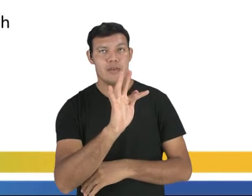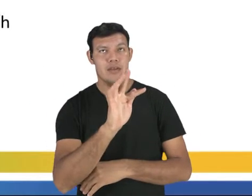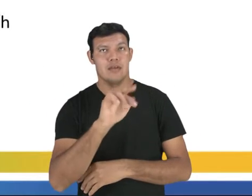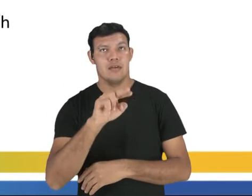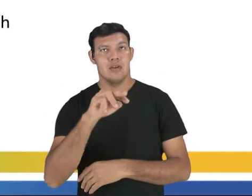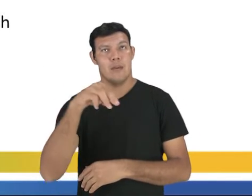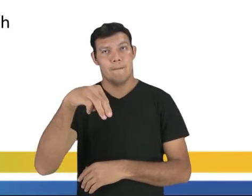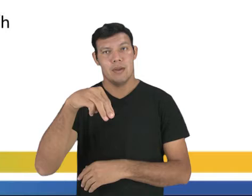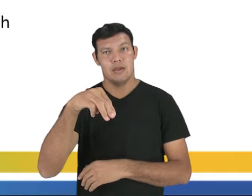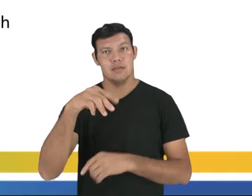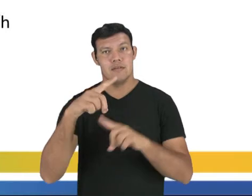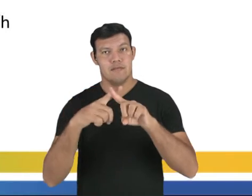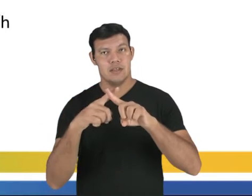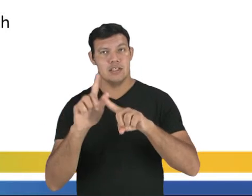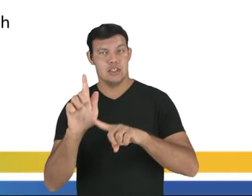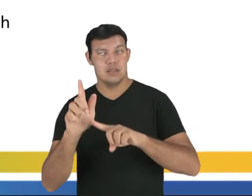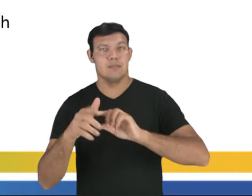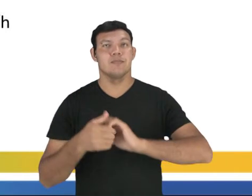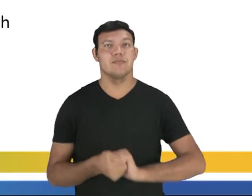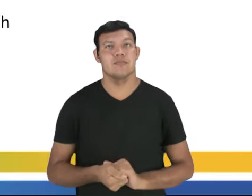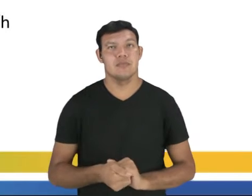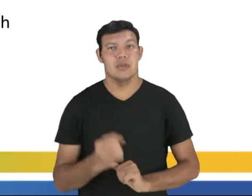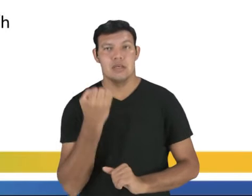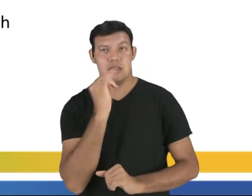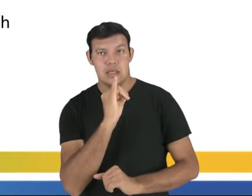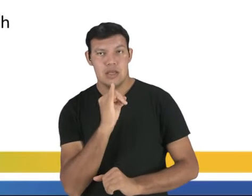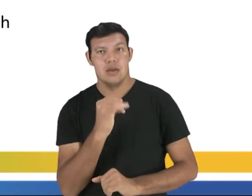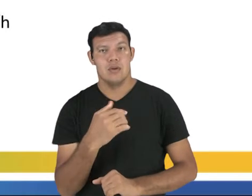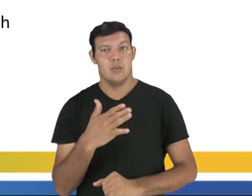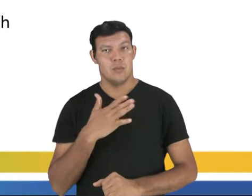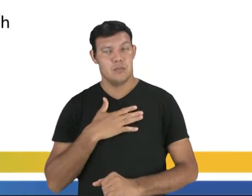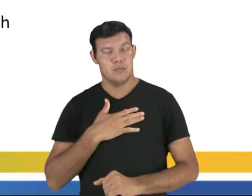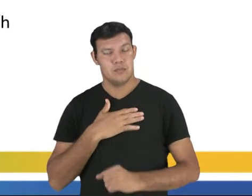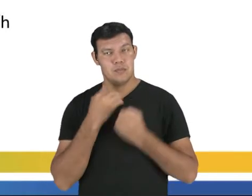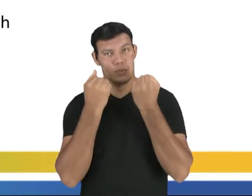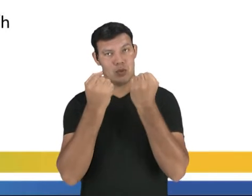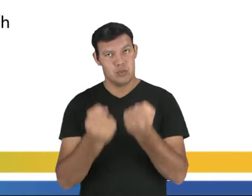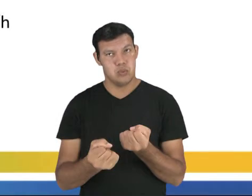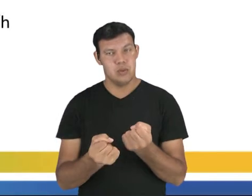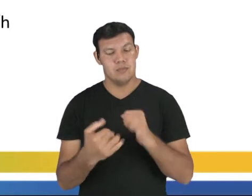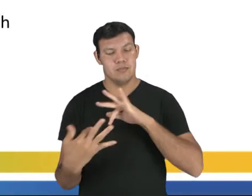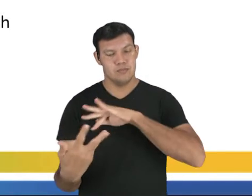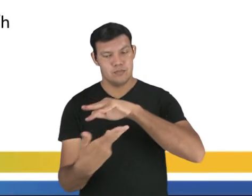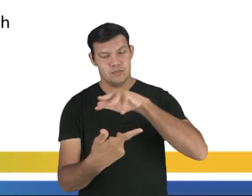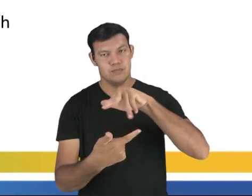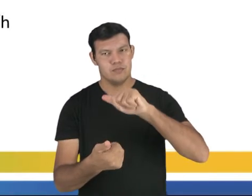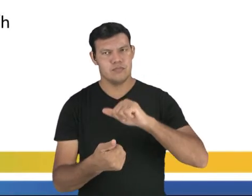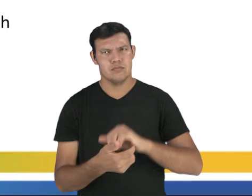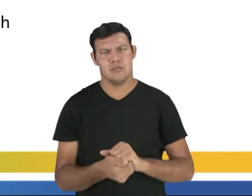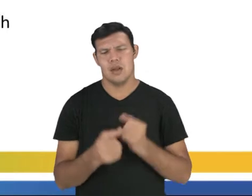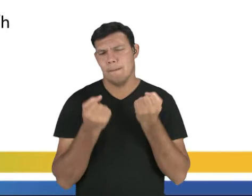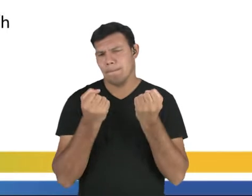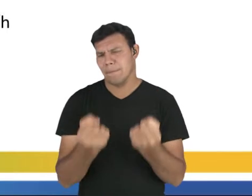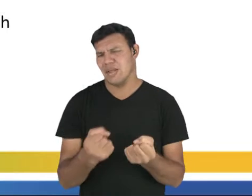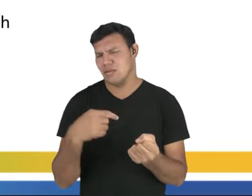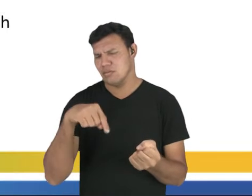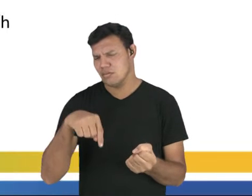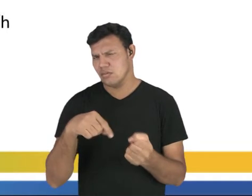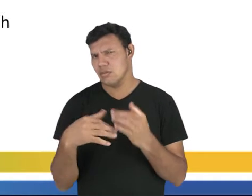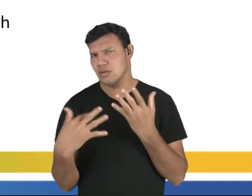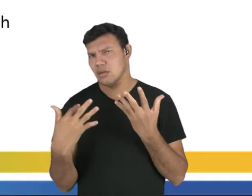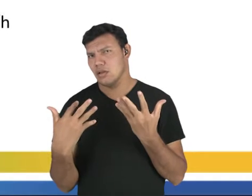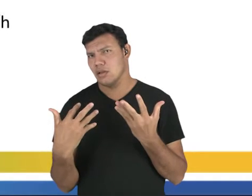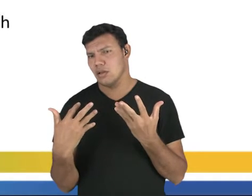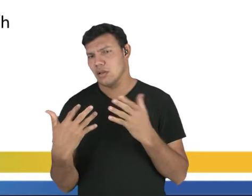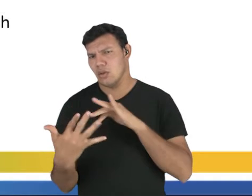rapidinho, ó. Se eu pegar o meu peso, né, aqui na Terra. Como assim, pessoal? Meu peso aqui na Terra.